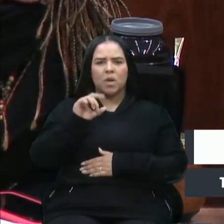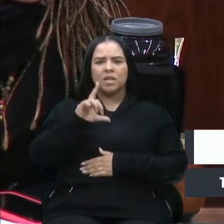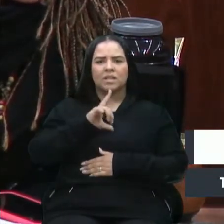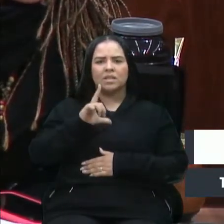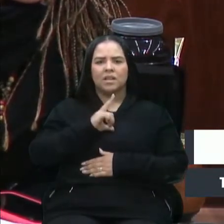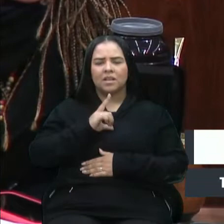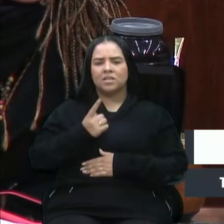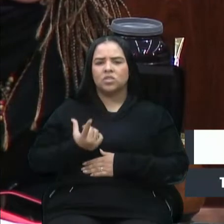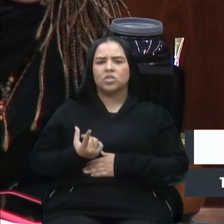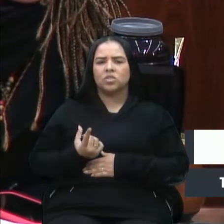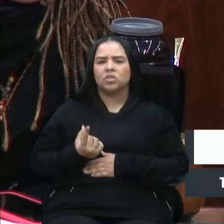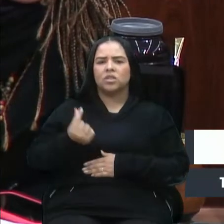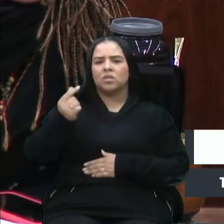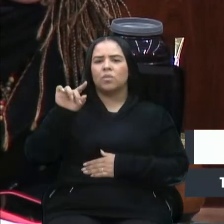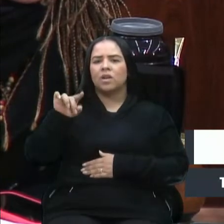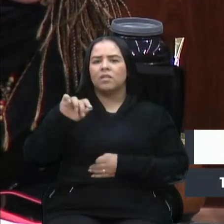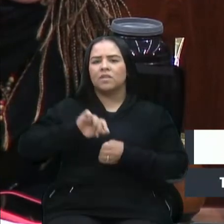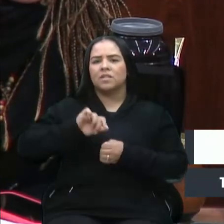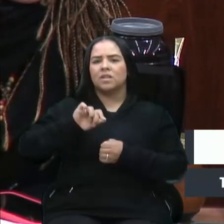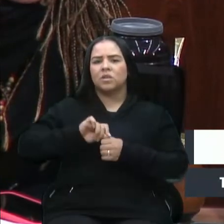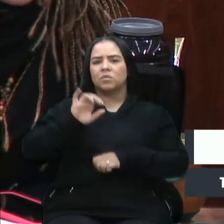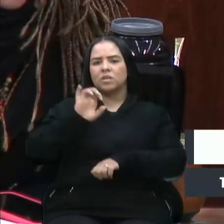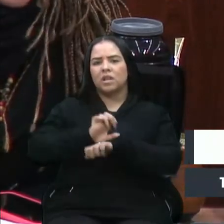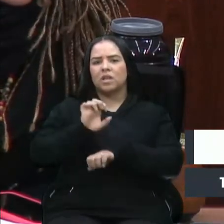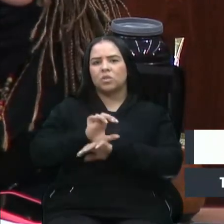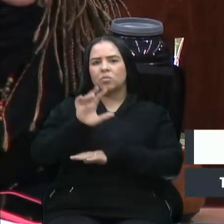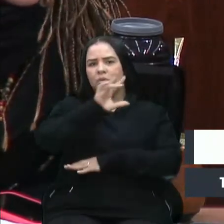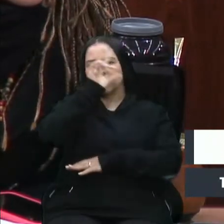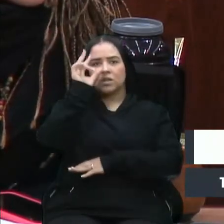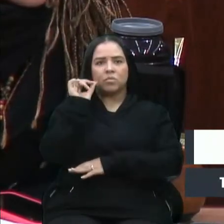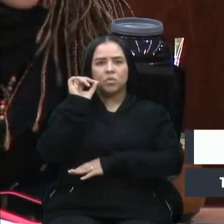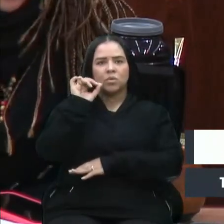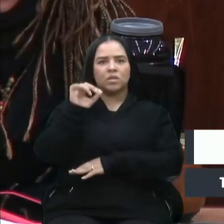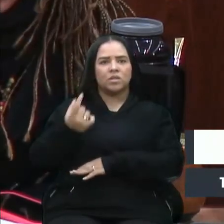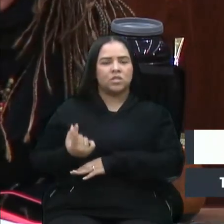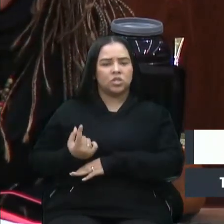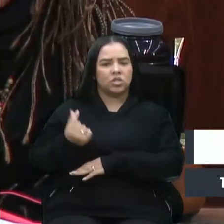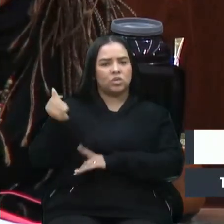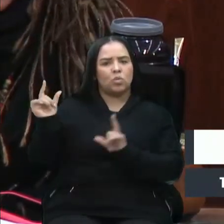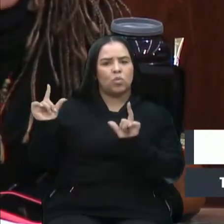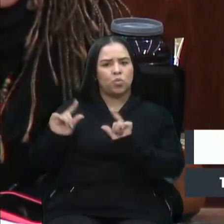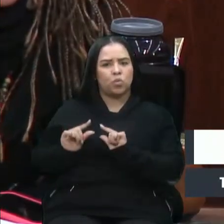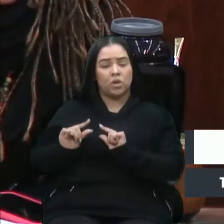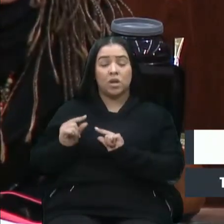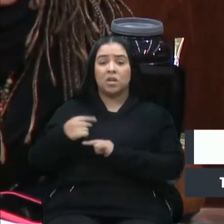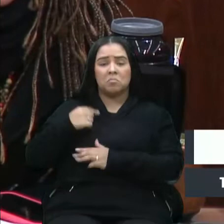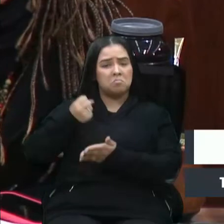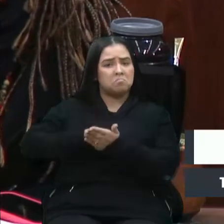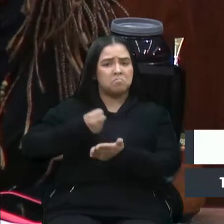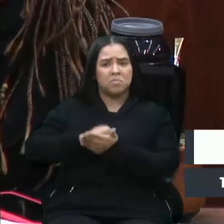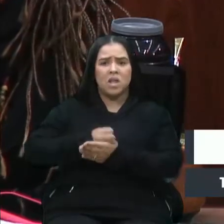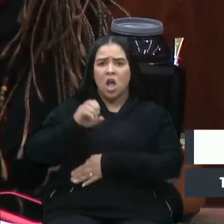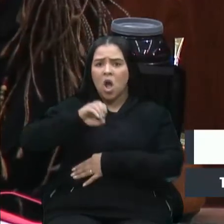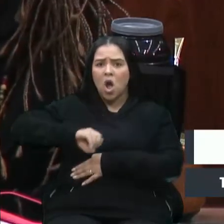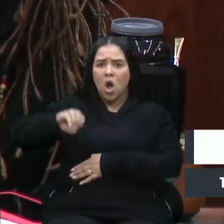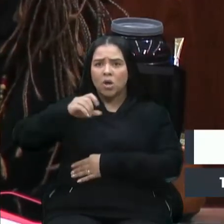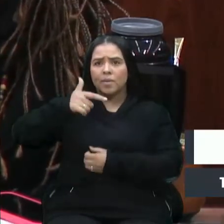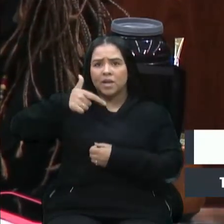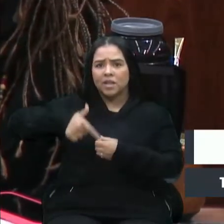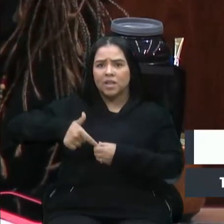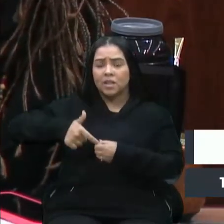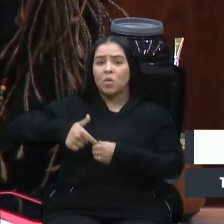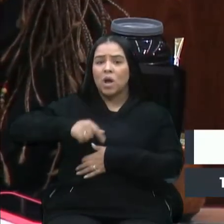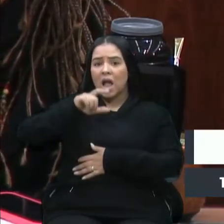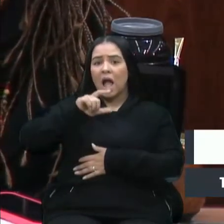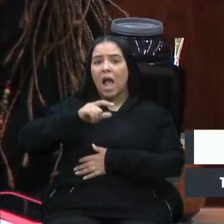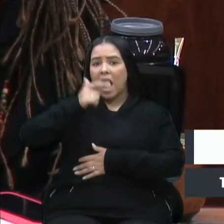aporte financeiro que ele vai fazer os estados e aos município com essa redução defendo tá ótimo a gasolina acho que a gasolina tem que ser